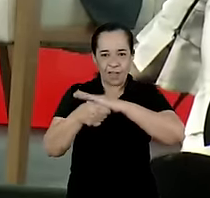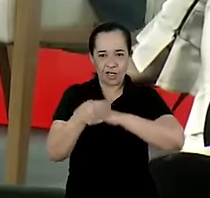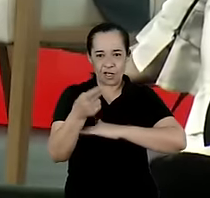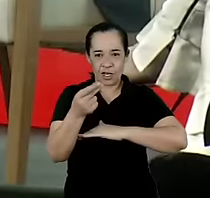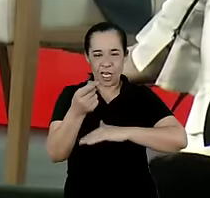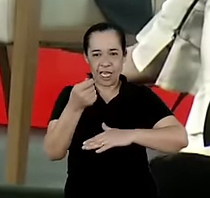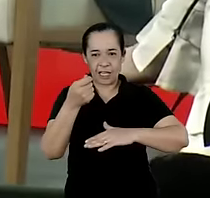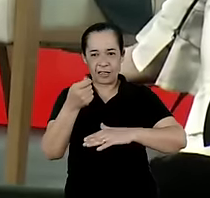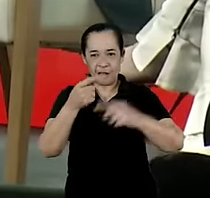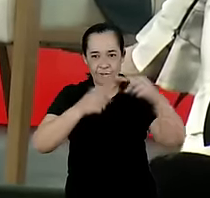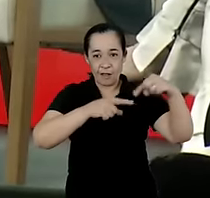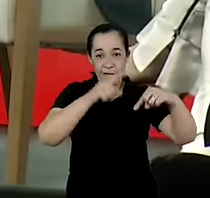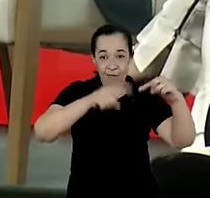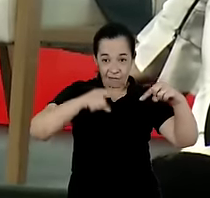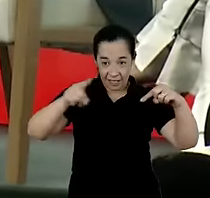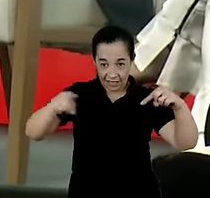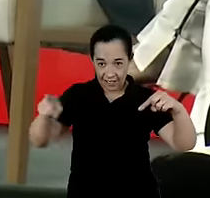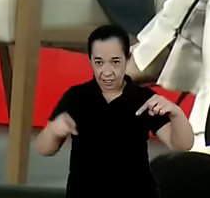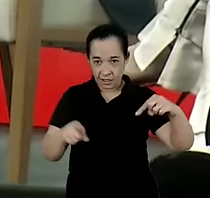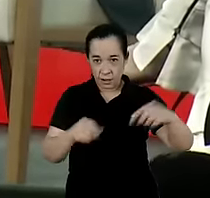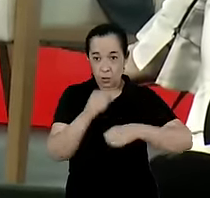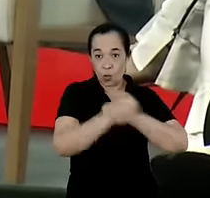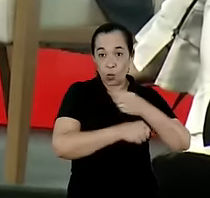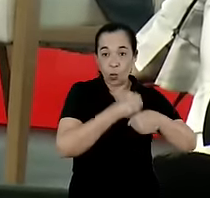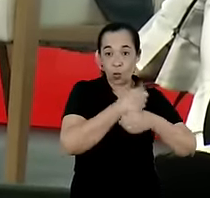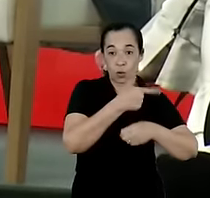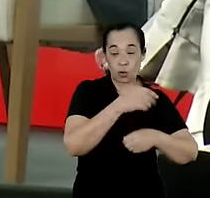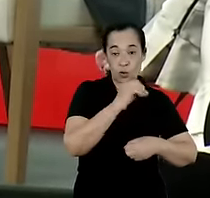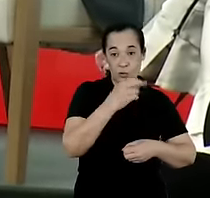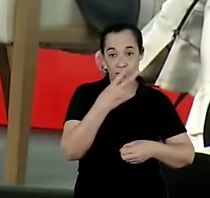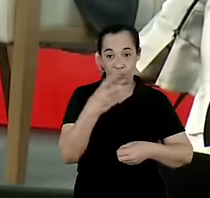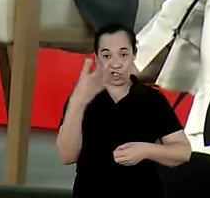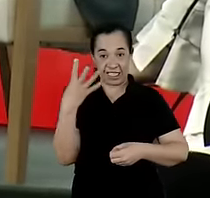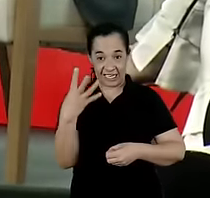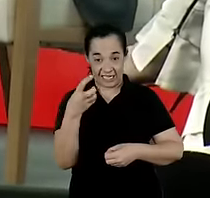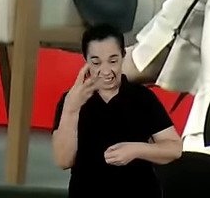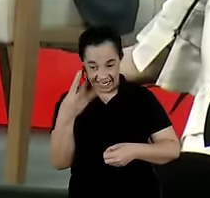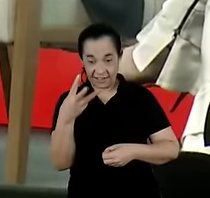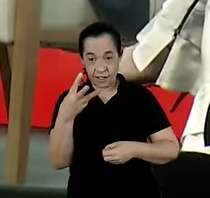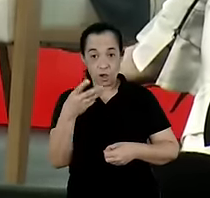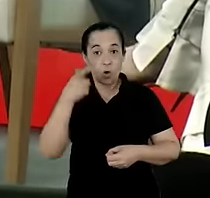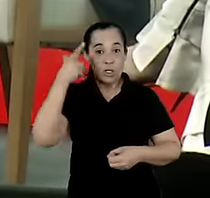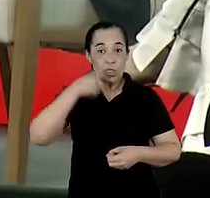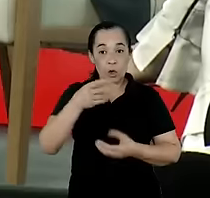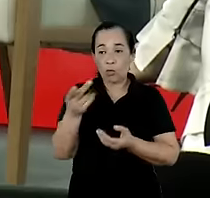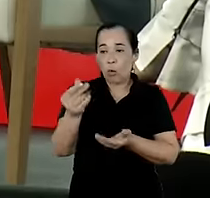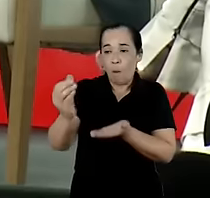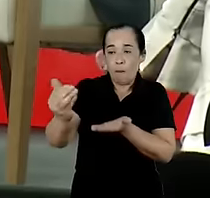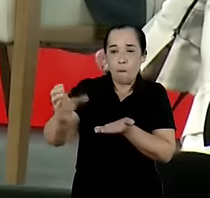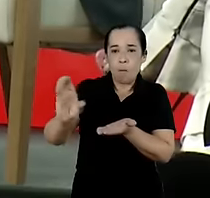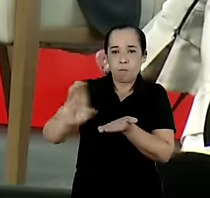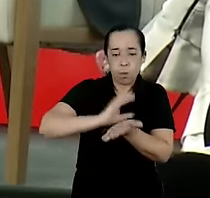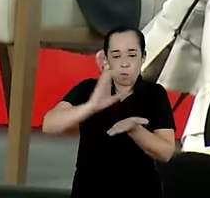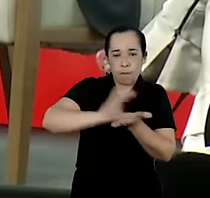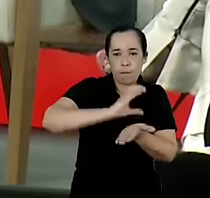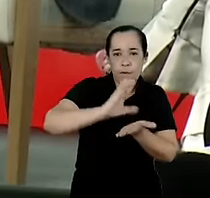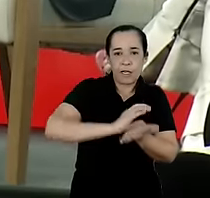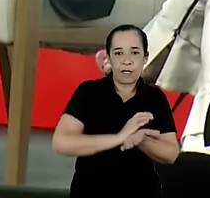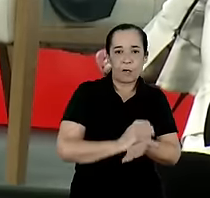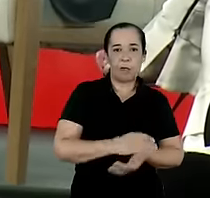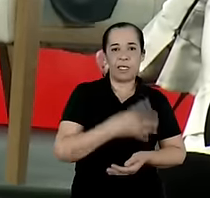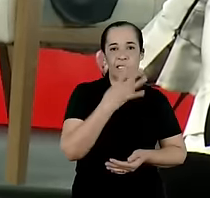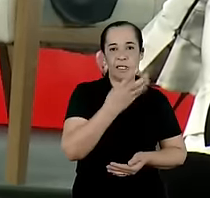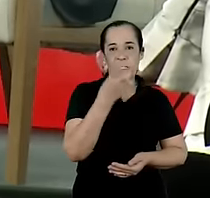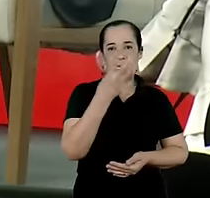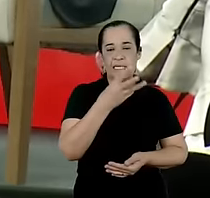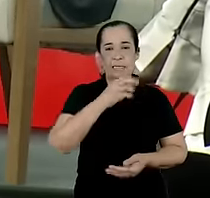nós assistimos em 2023 um resgate líquido de R 40 bilhões de reais né de fundos de investimento né fundos de renda variável